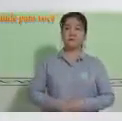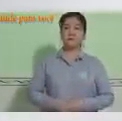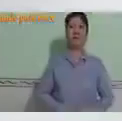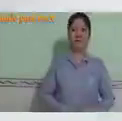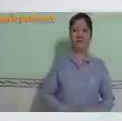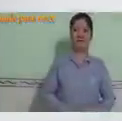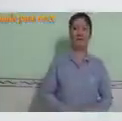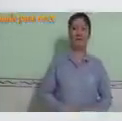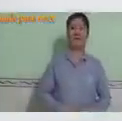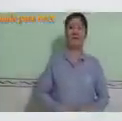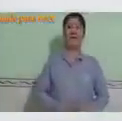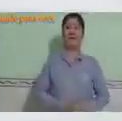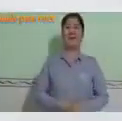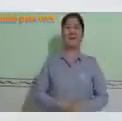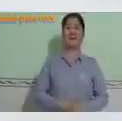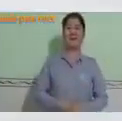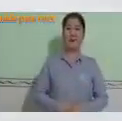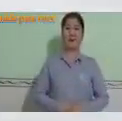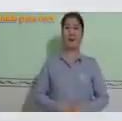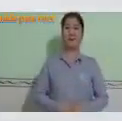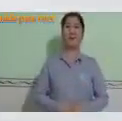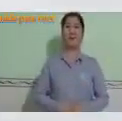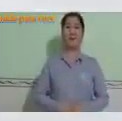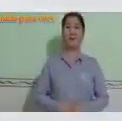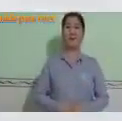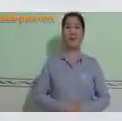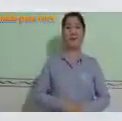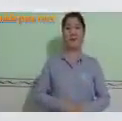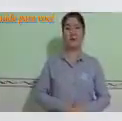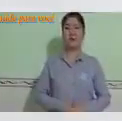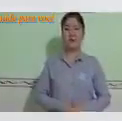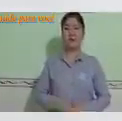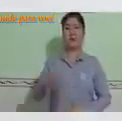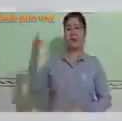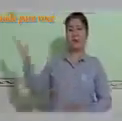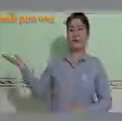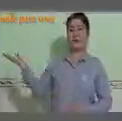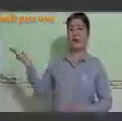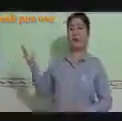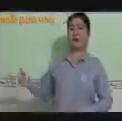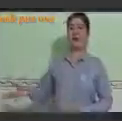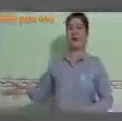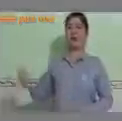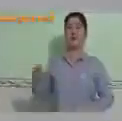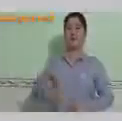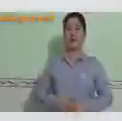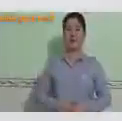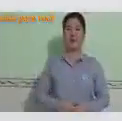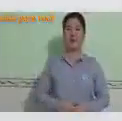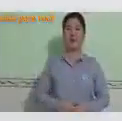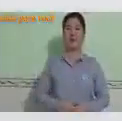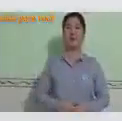Existem suspeitas de escarlatinas e o bebê ou criança apresentar febre, vírgula, dor de garganta, vírgula, manchas e bolhas